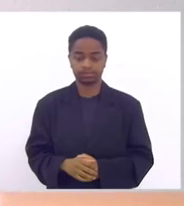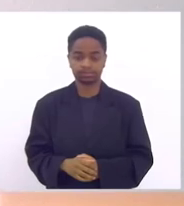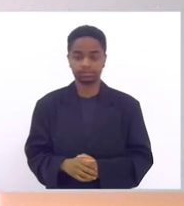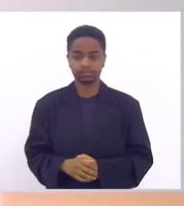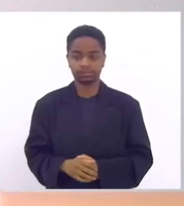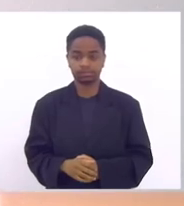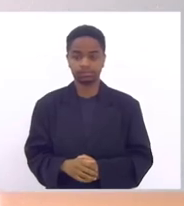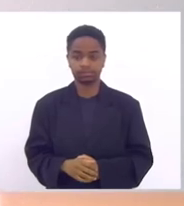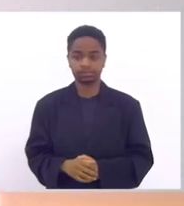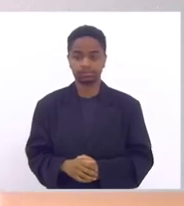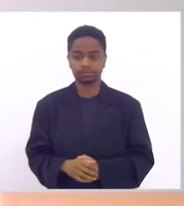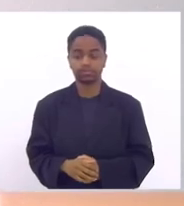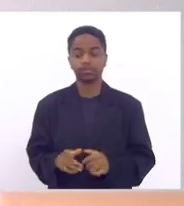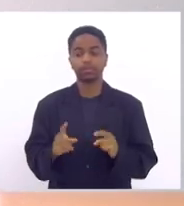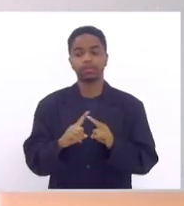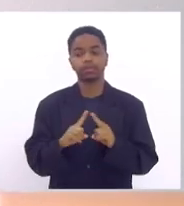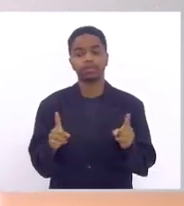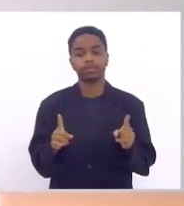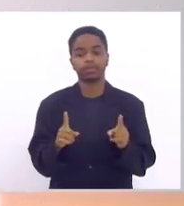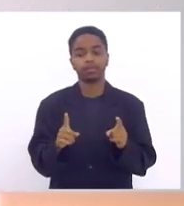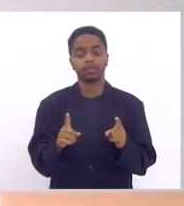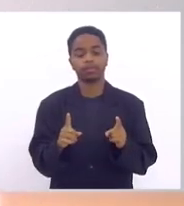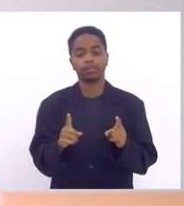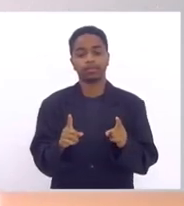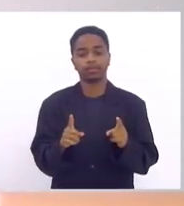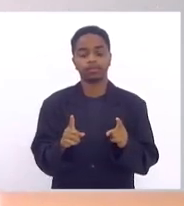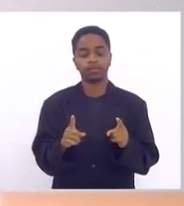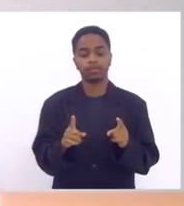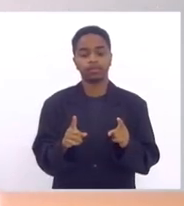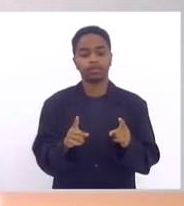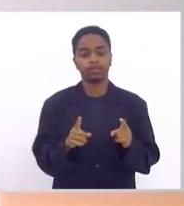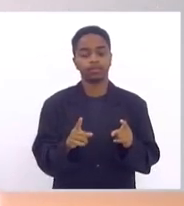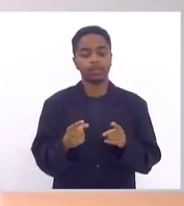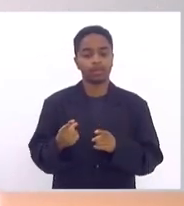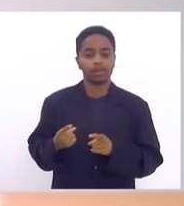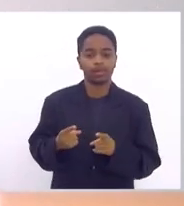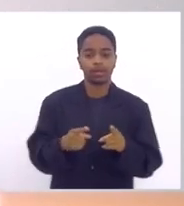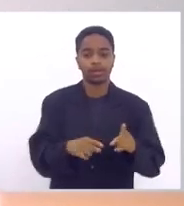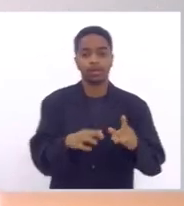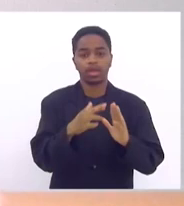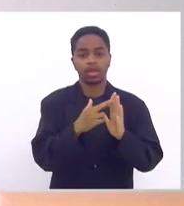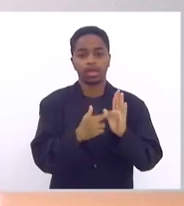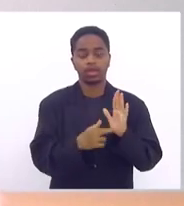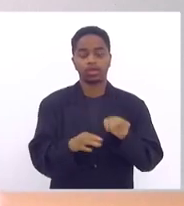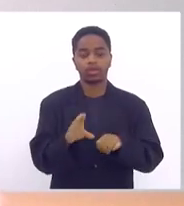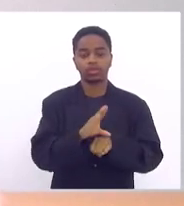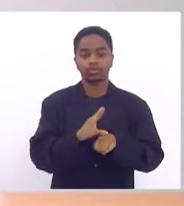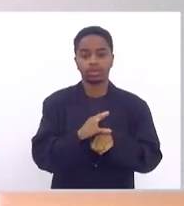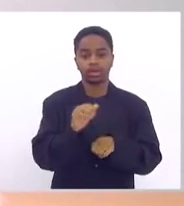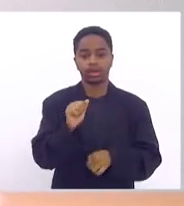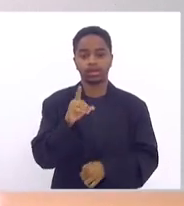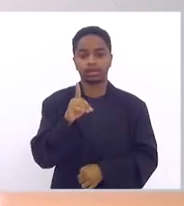parlamentares atacou-o a a regra da constituição estadual na chamada Adi